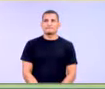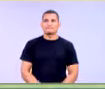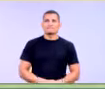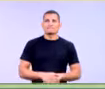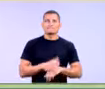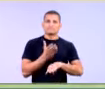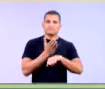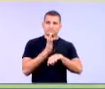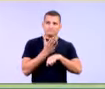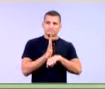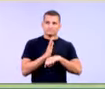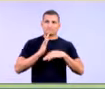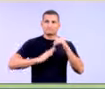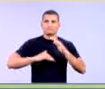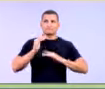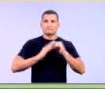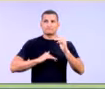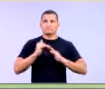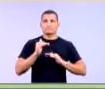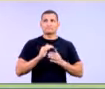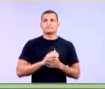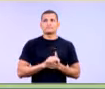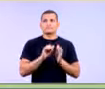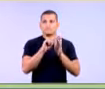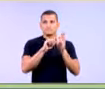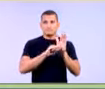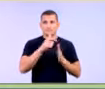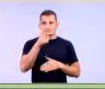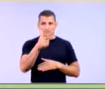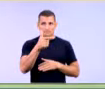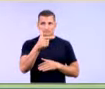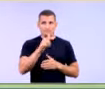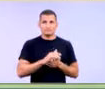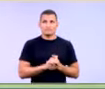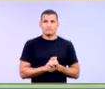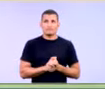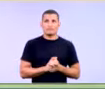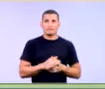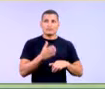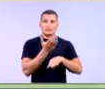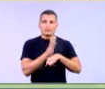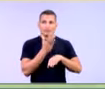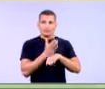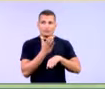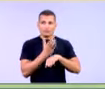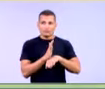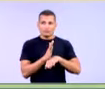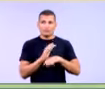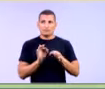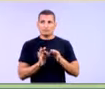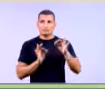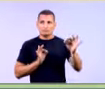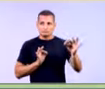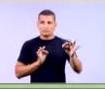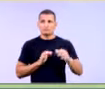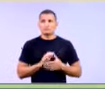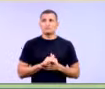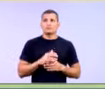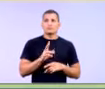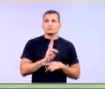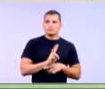O inciso 3 do artigo 2 diz o seguinte: as atividades de extensão, de monitoria,